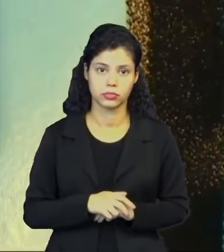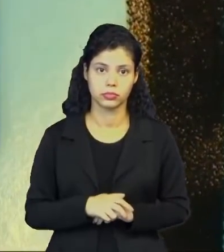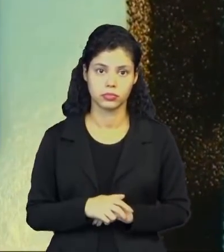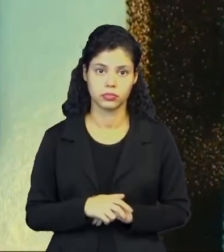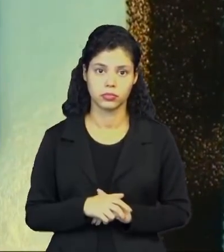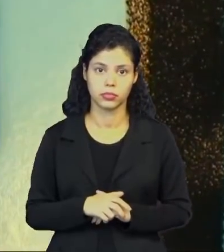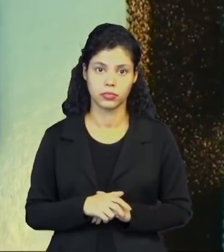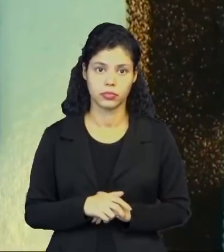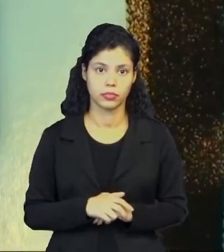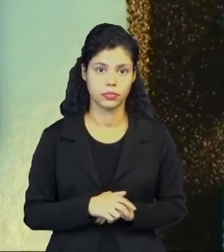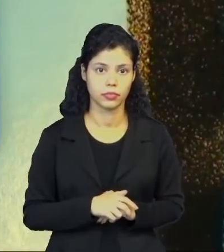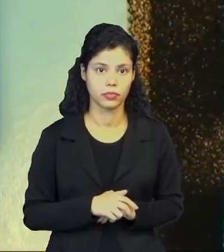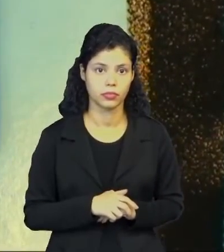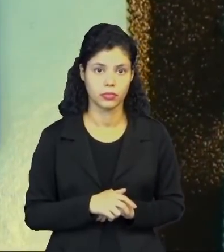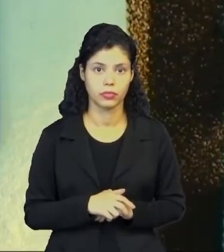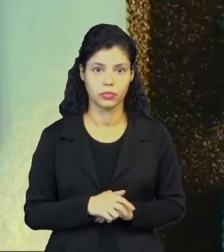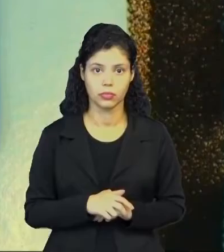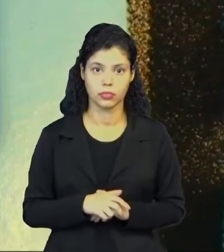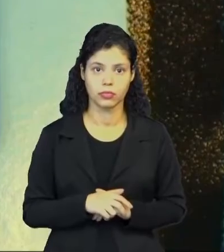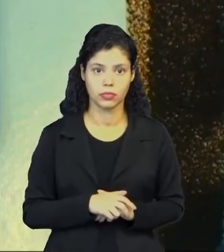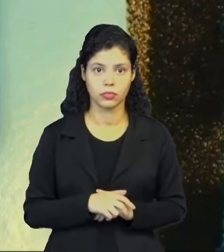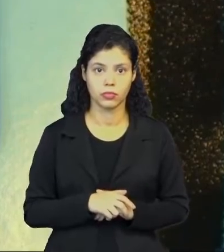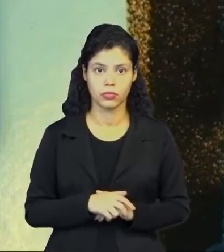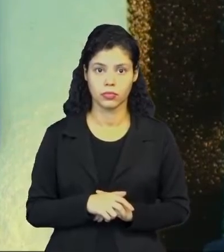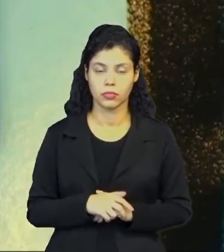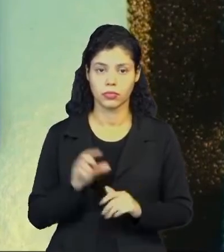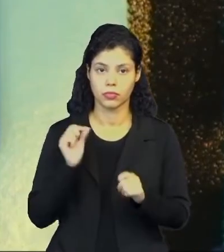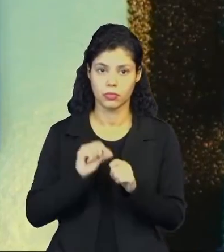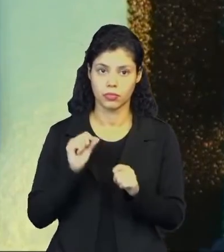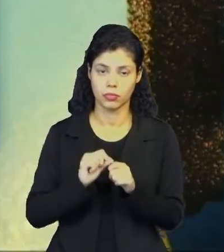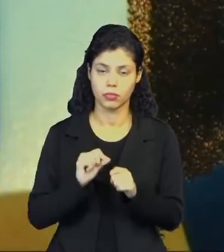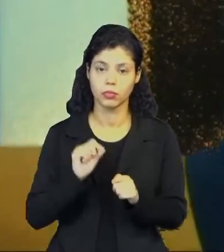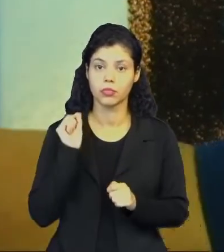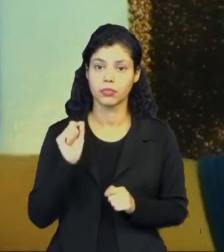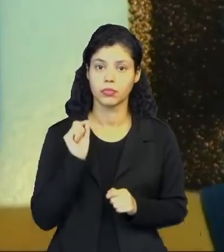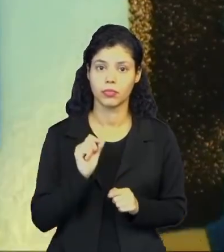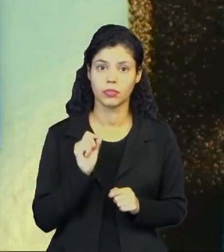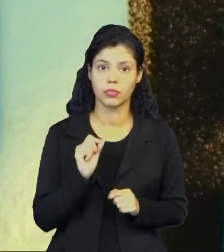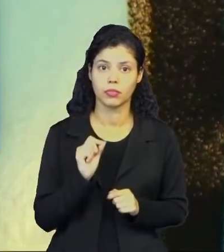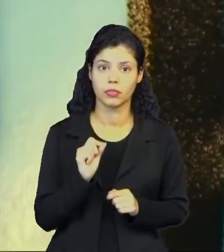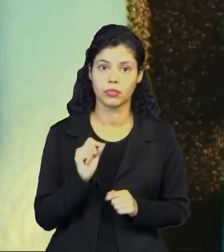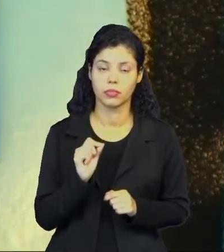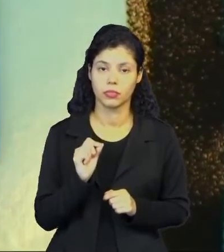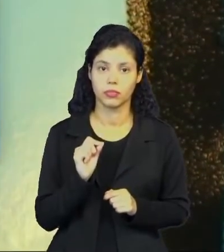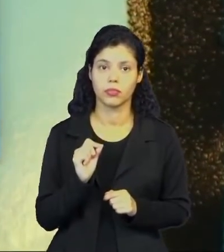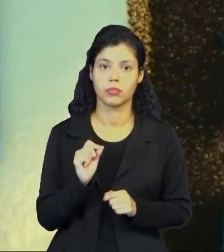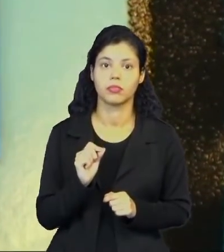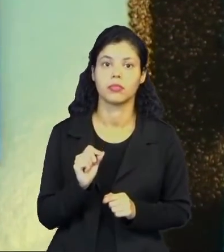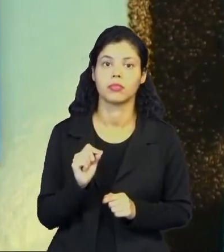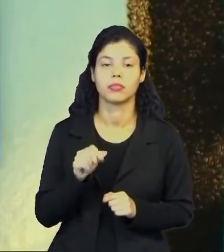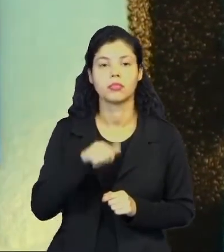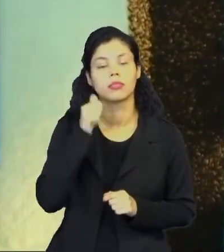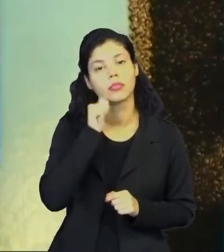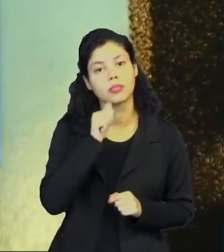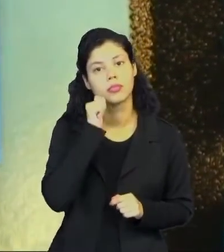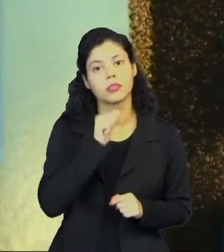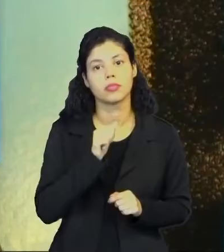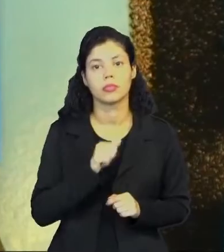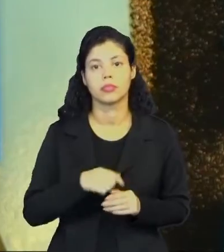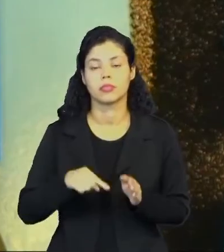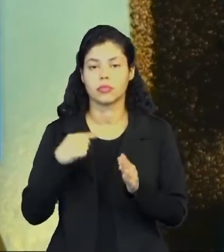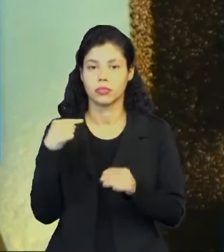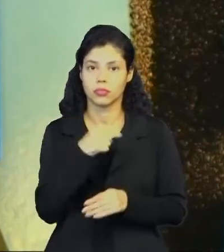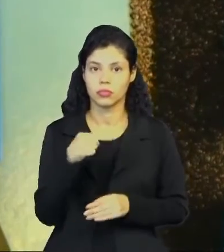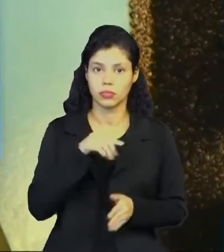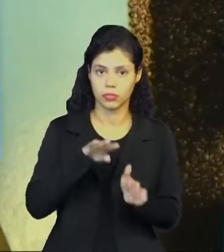Então, para eu saber quantos meninos, eu vou ter que fazer o quê? Somar aqui, ó, a quantidade de meninas e